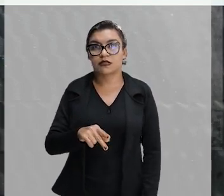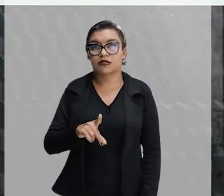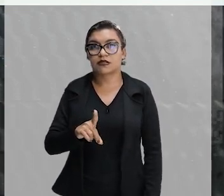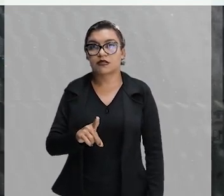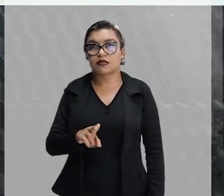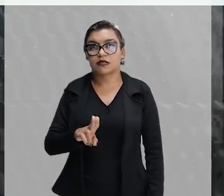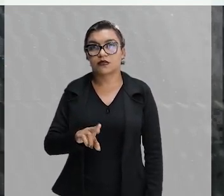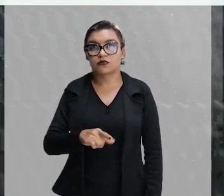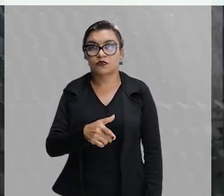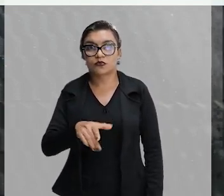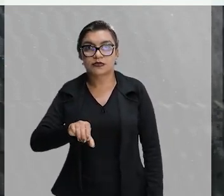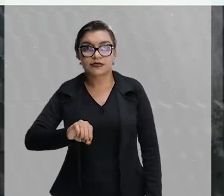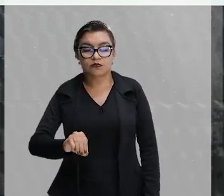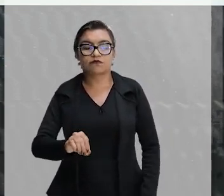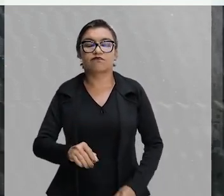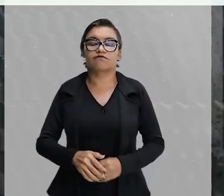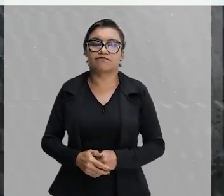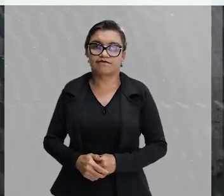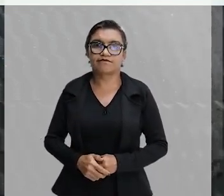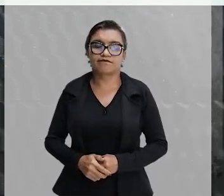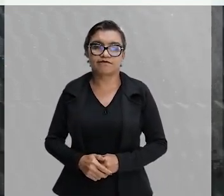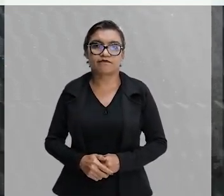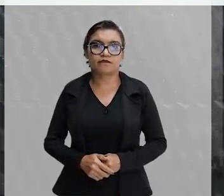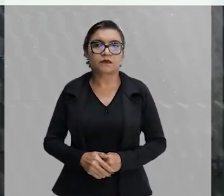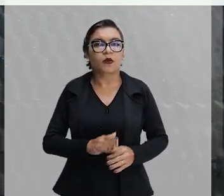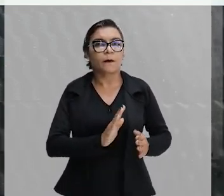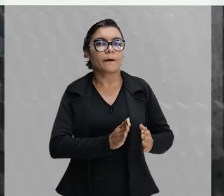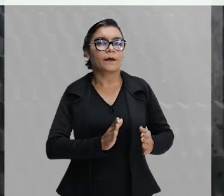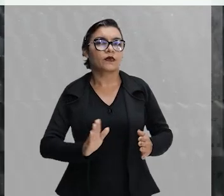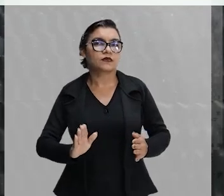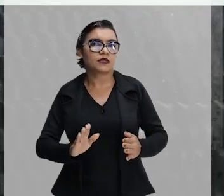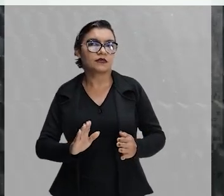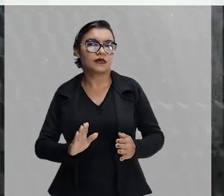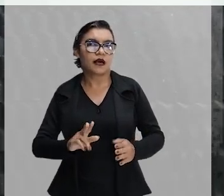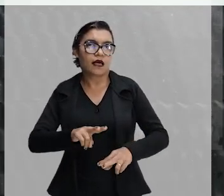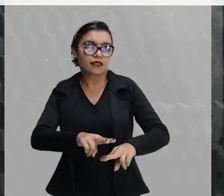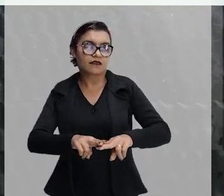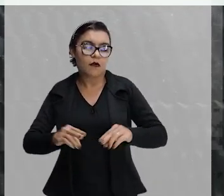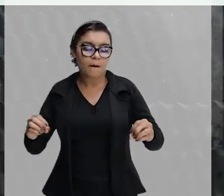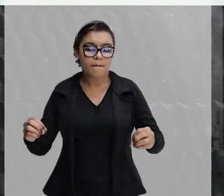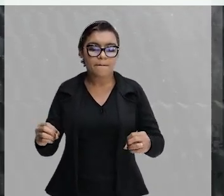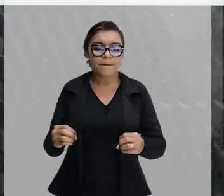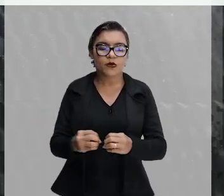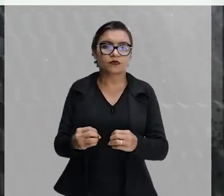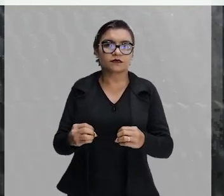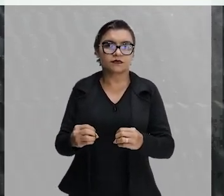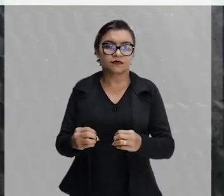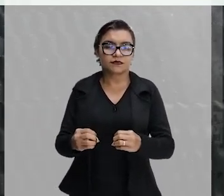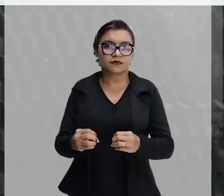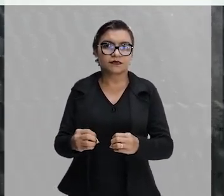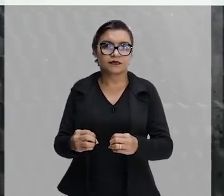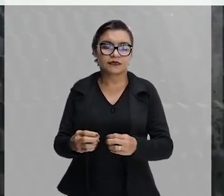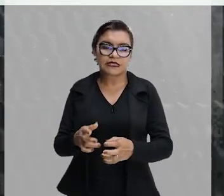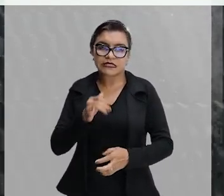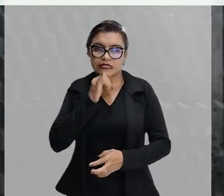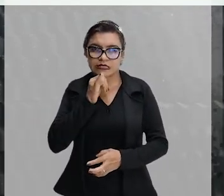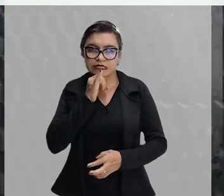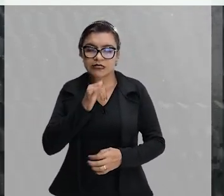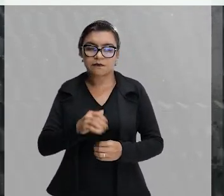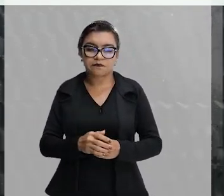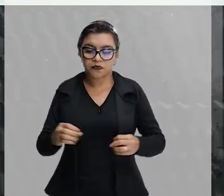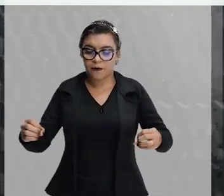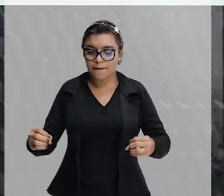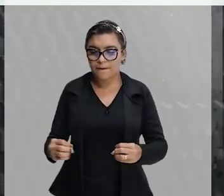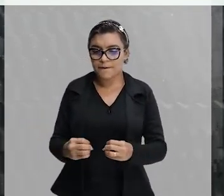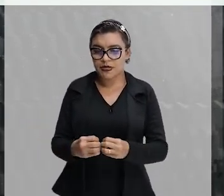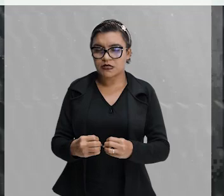O processo de indução, ok? É pelo aproximamento, certo? Nós vamos aproximar, é uma aproximação que vai